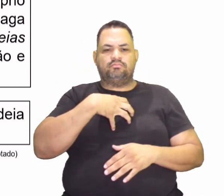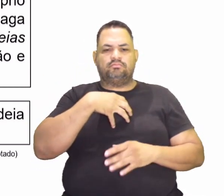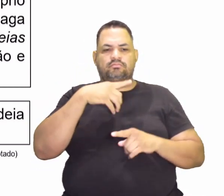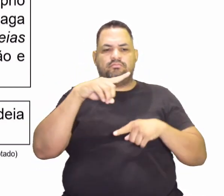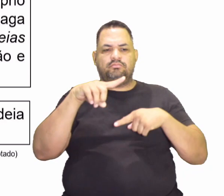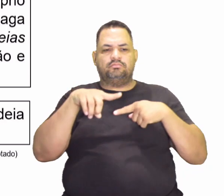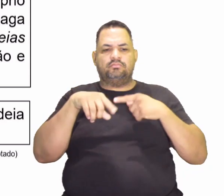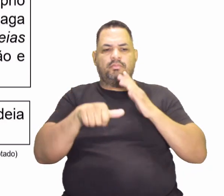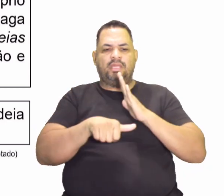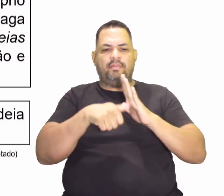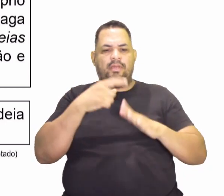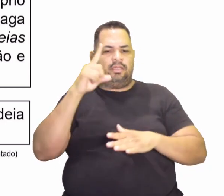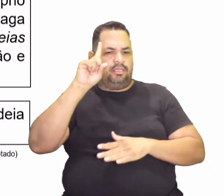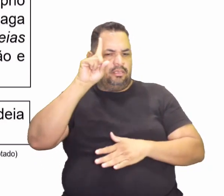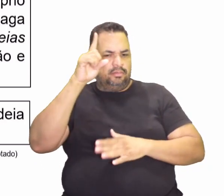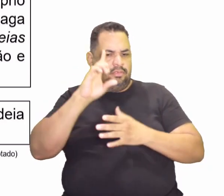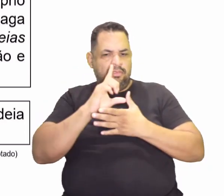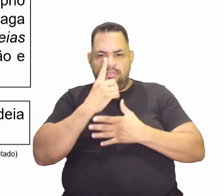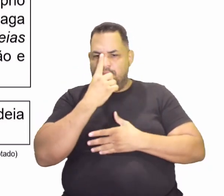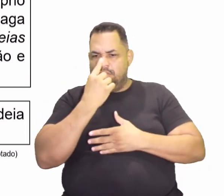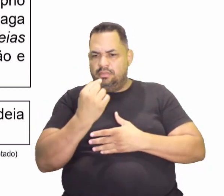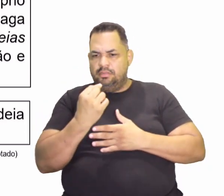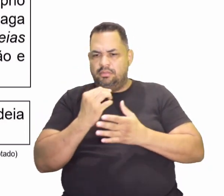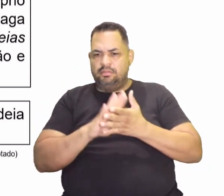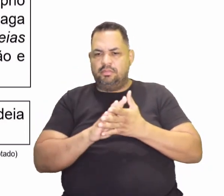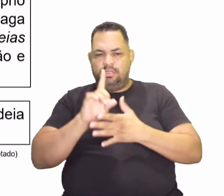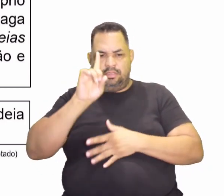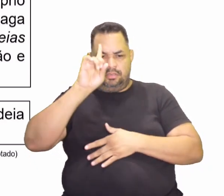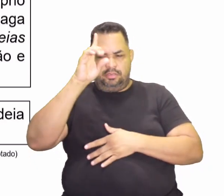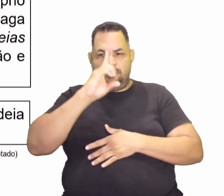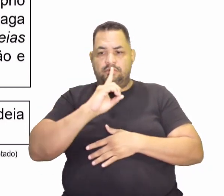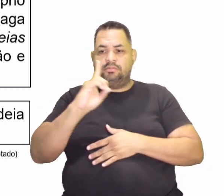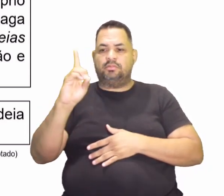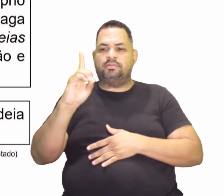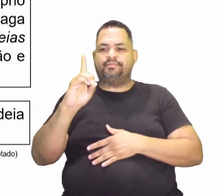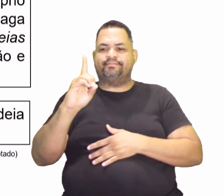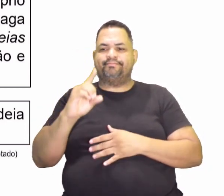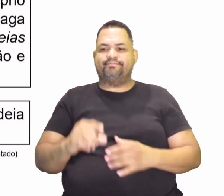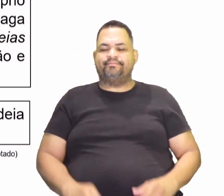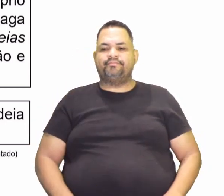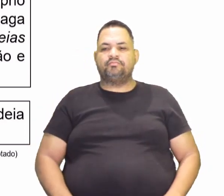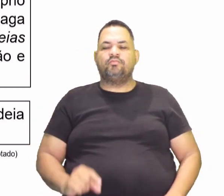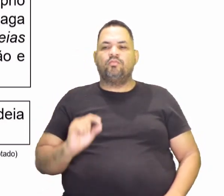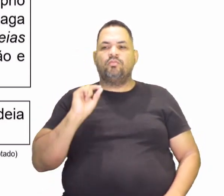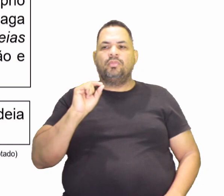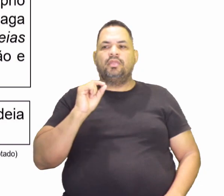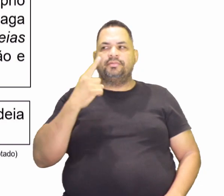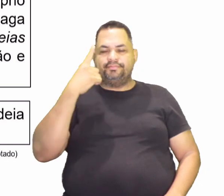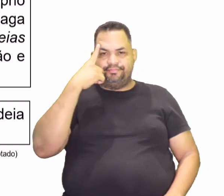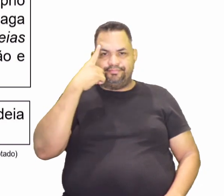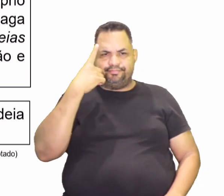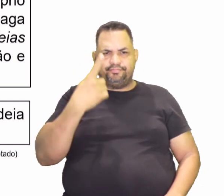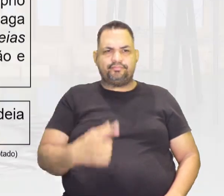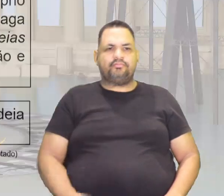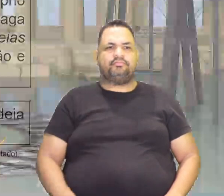cogito do pensar, é a ideia de Deus. E aí, o que vocês acham?